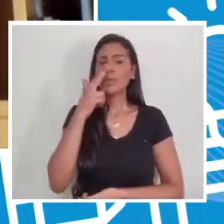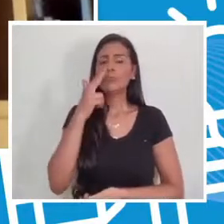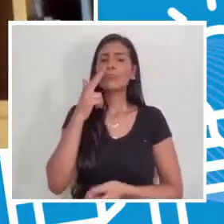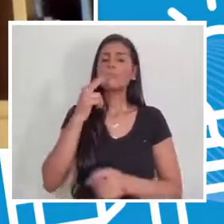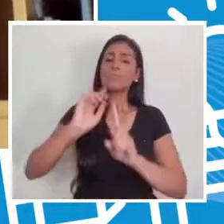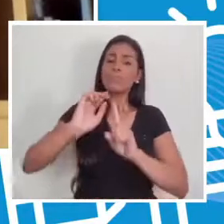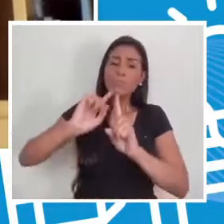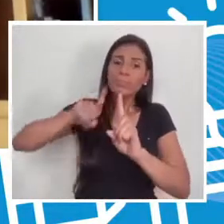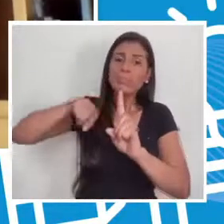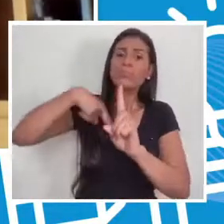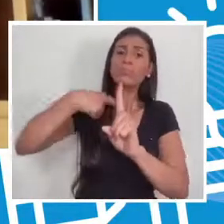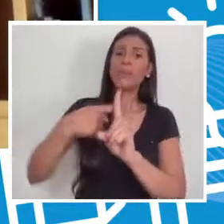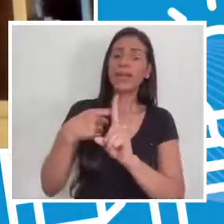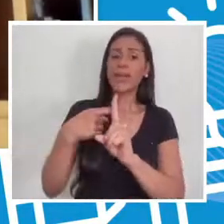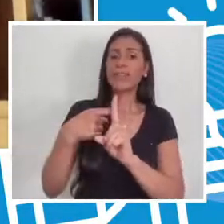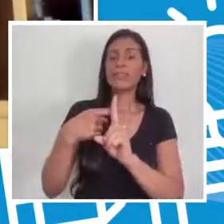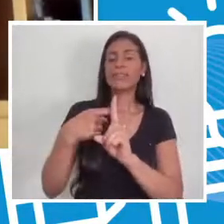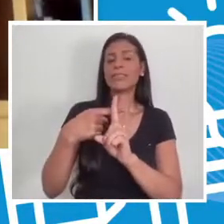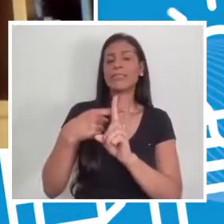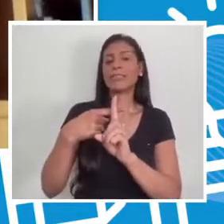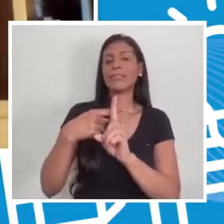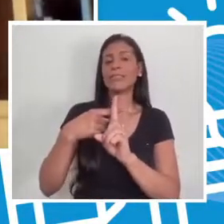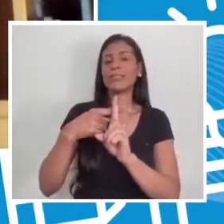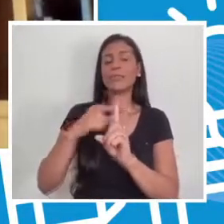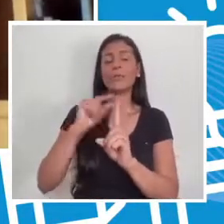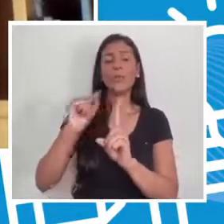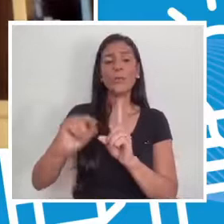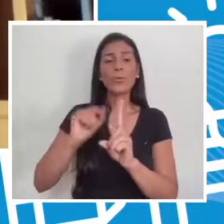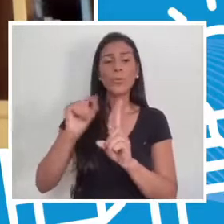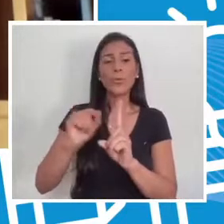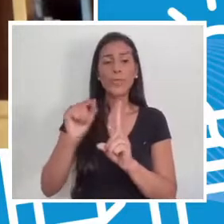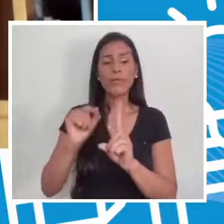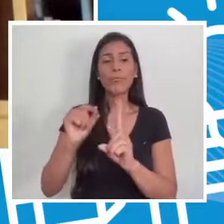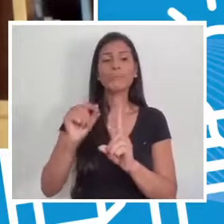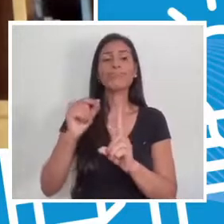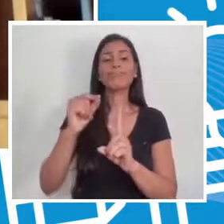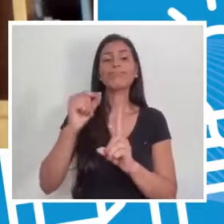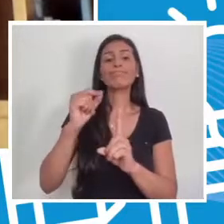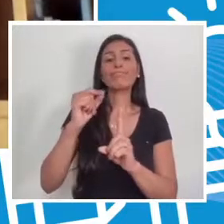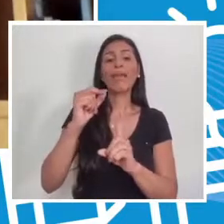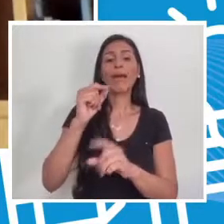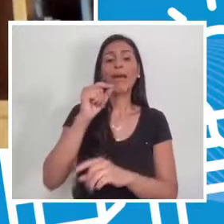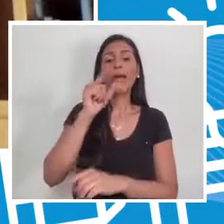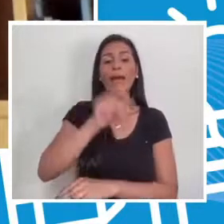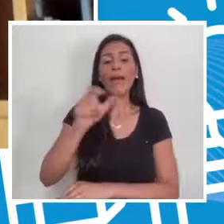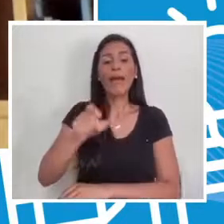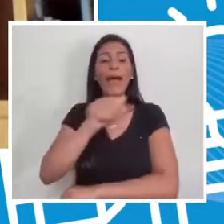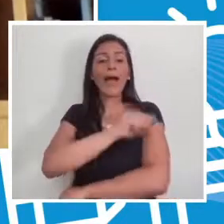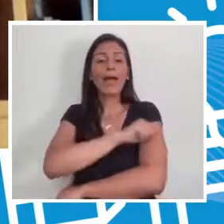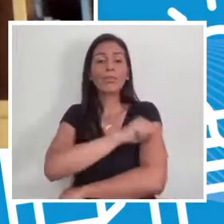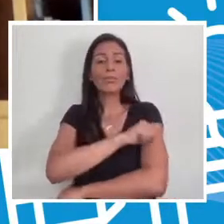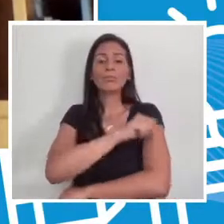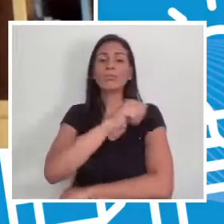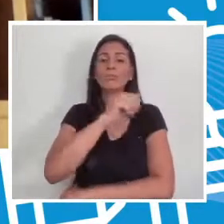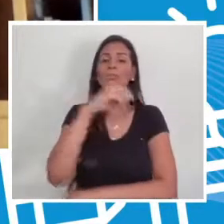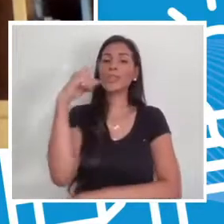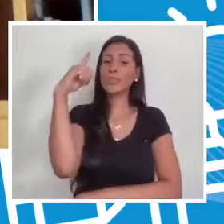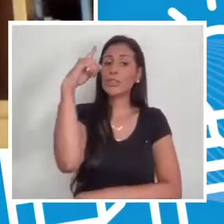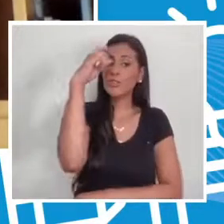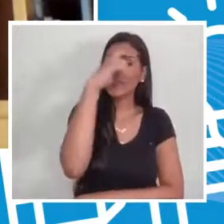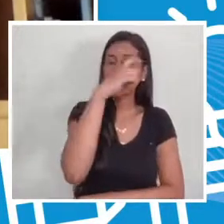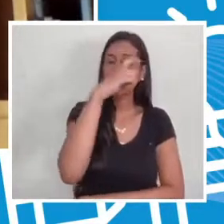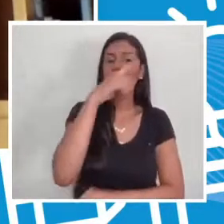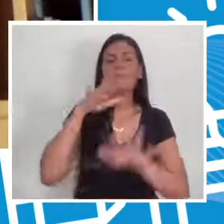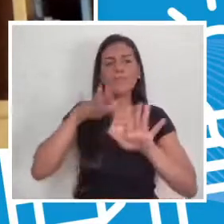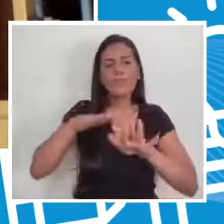que diz respeito ao tanto que os nossos estudantes não ficam no ensino médio, o quanto muitos não chegam